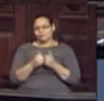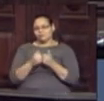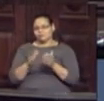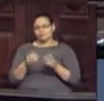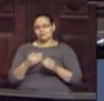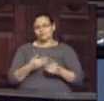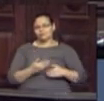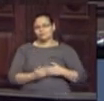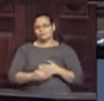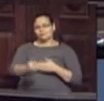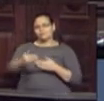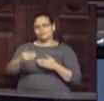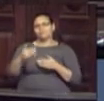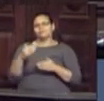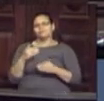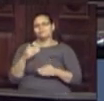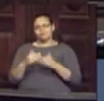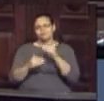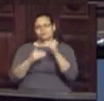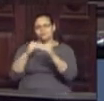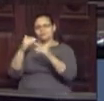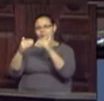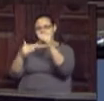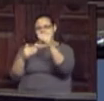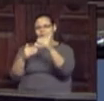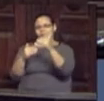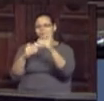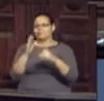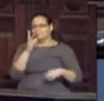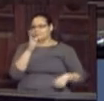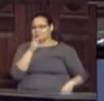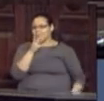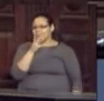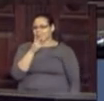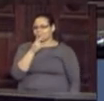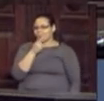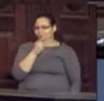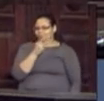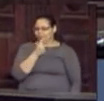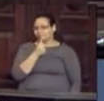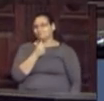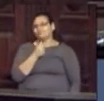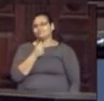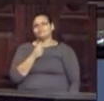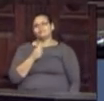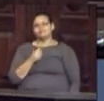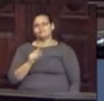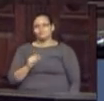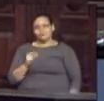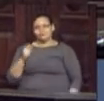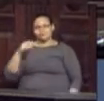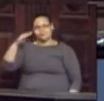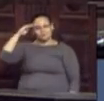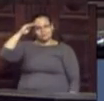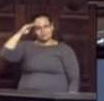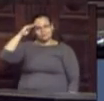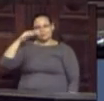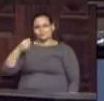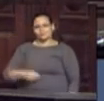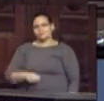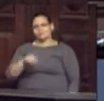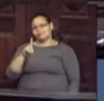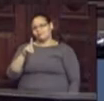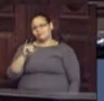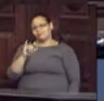inicia-se um processo vagaroso de distensão da ditadura